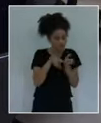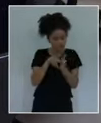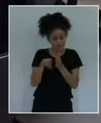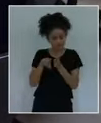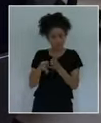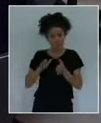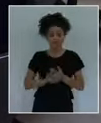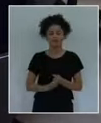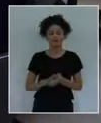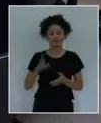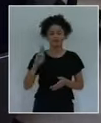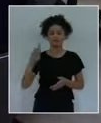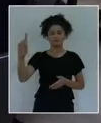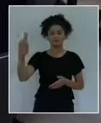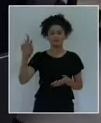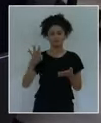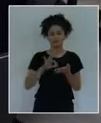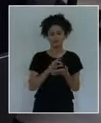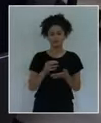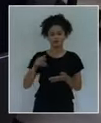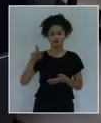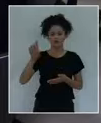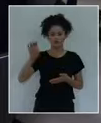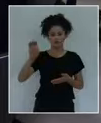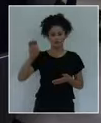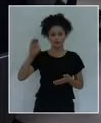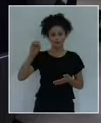Responsável, Giovanni